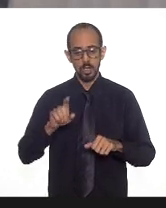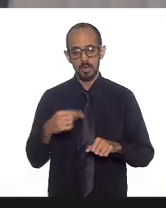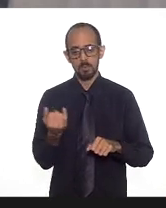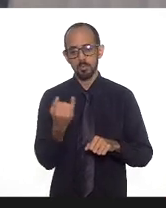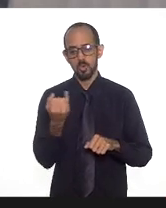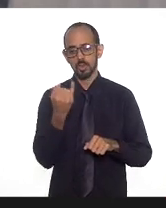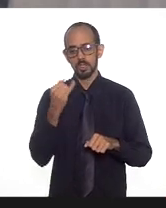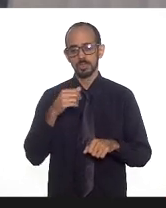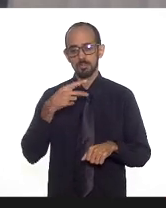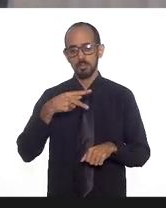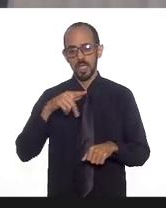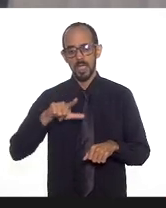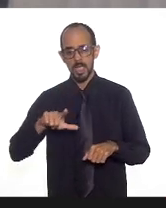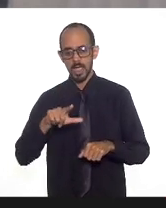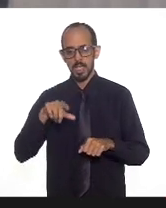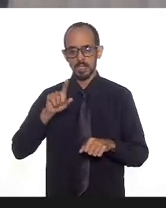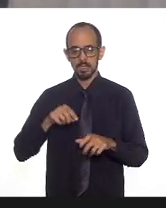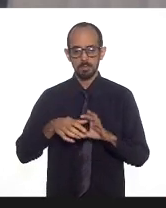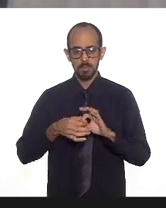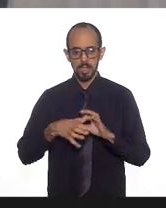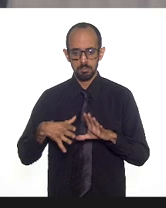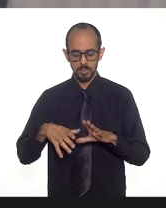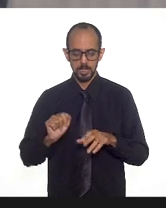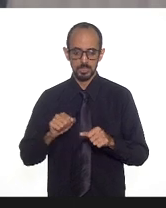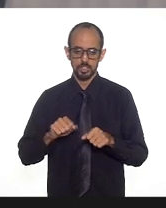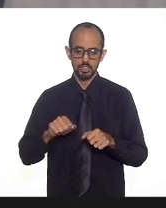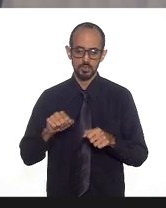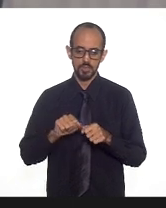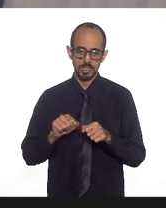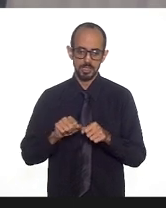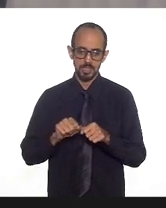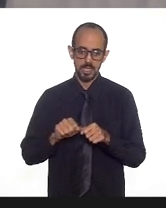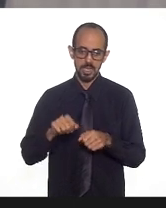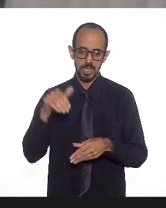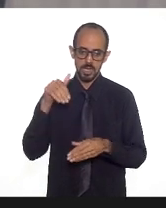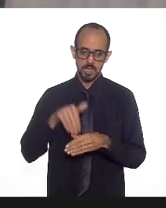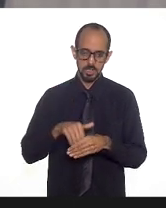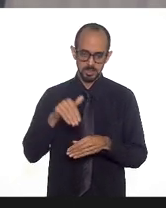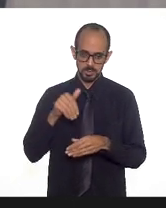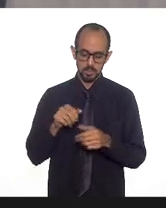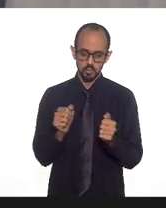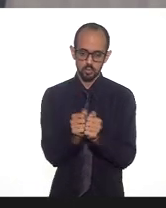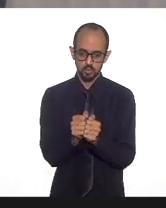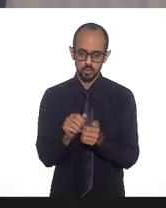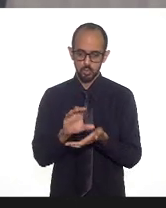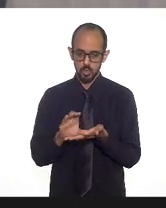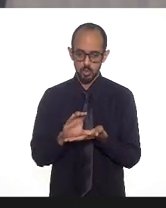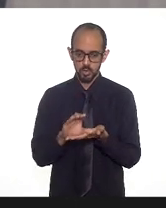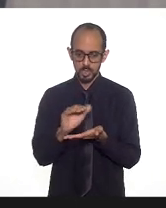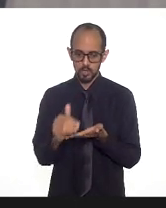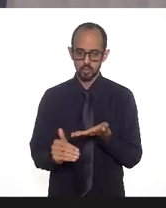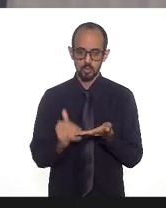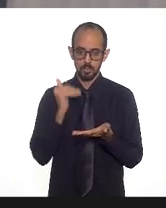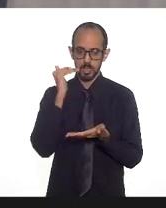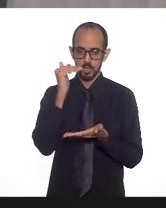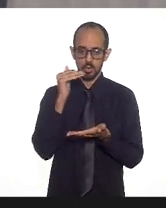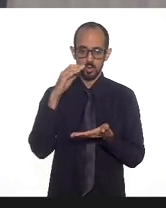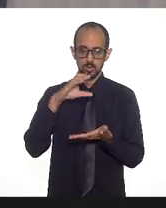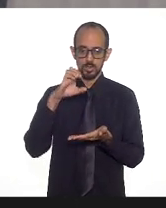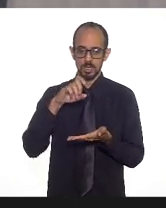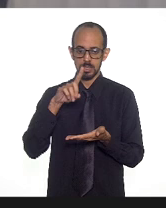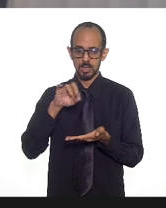que coloca ou que permite a realização de eleições através do Conselho Superior do CCIEG para a